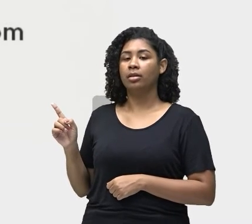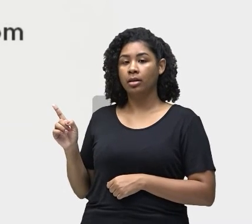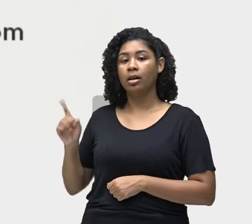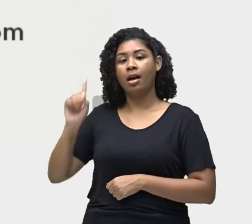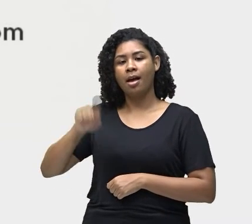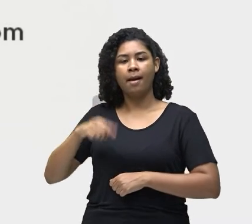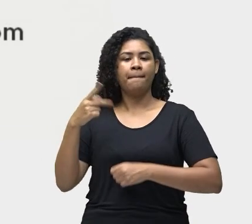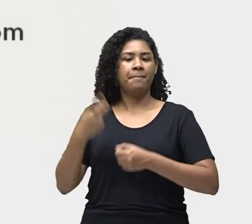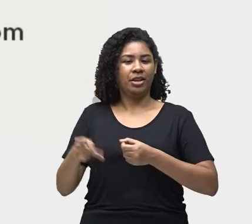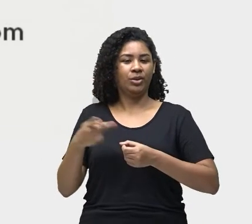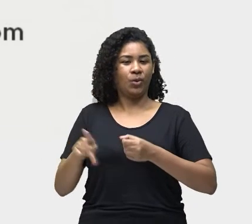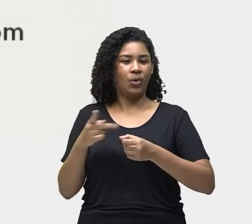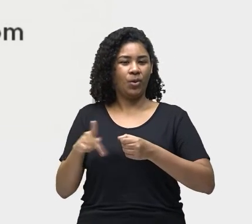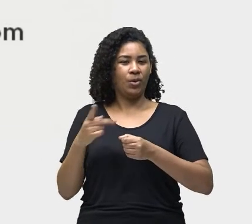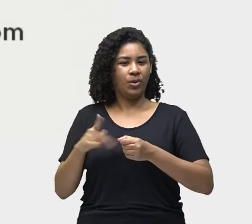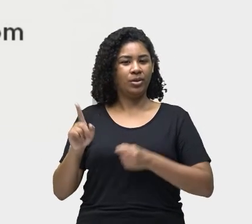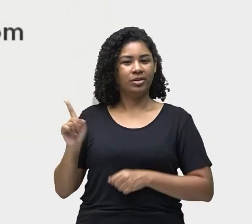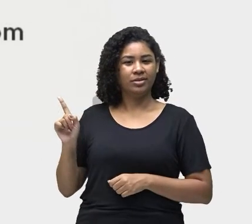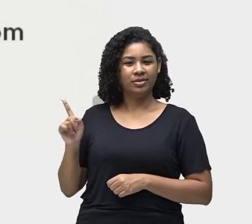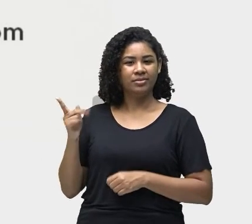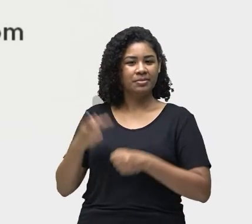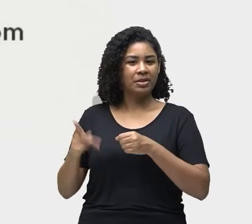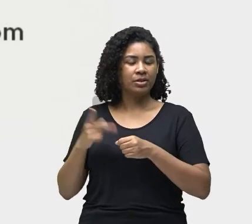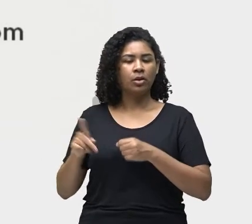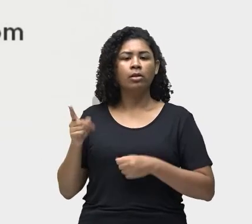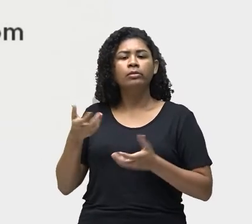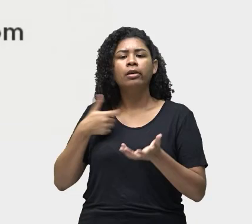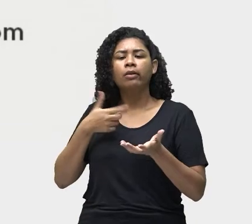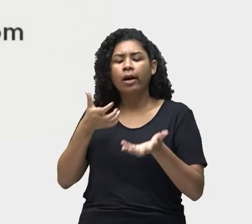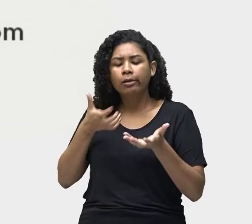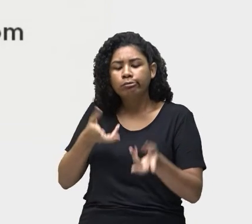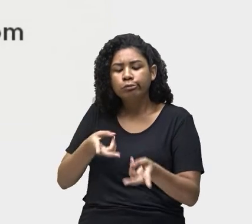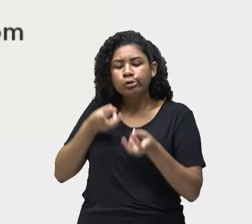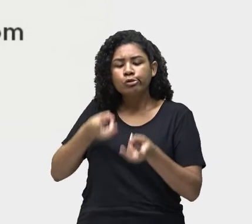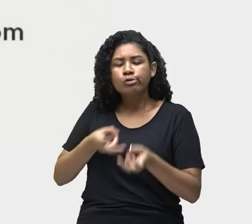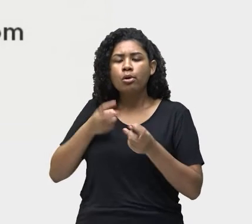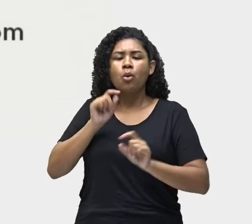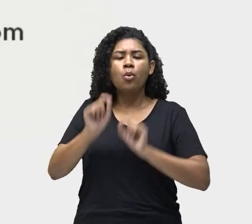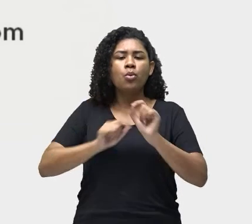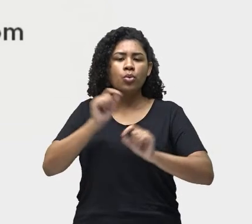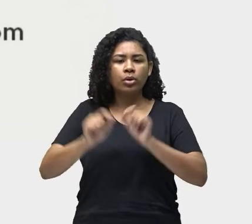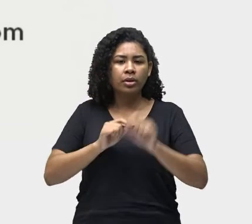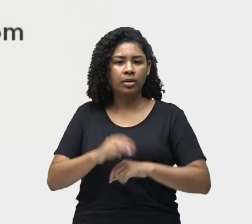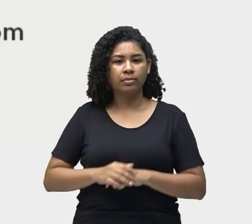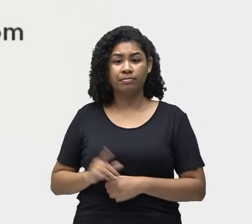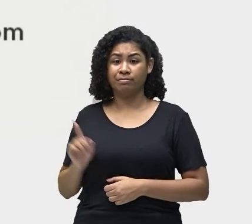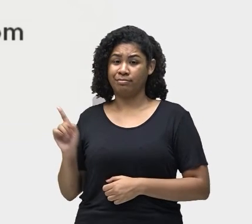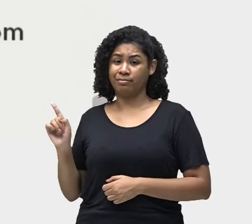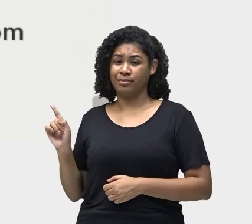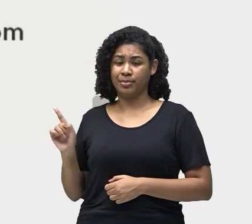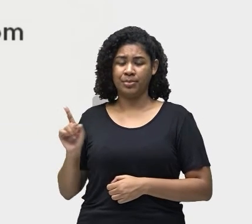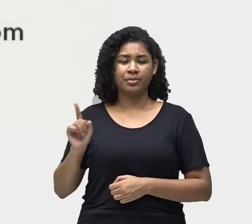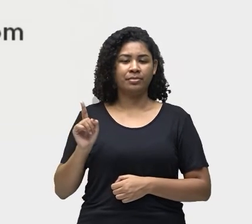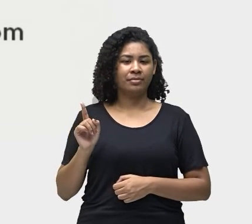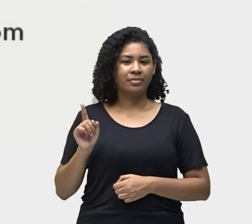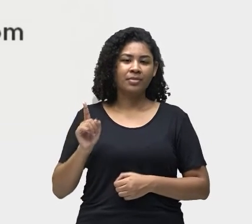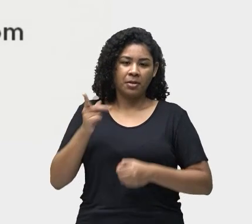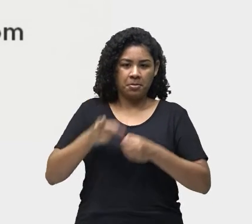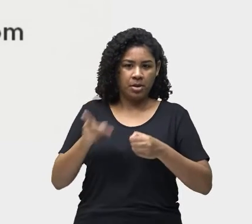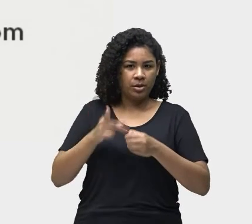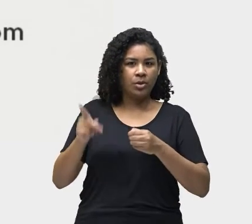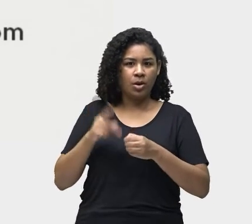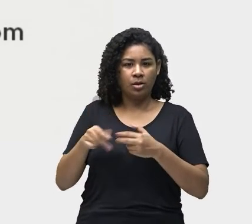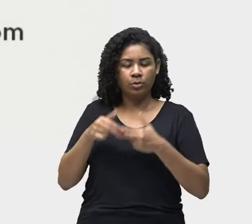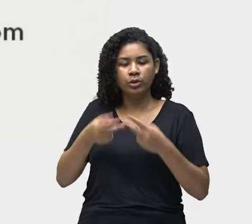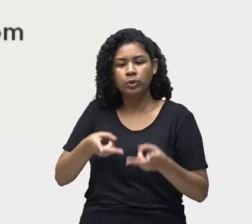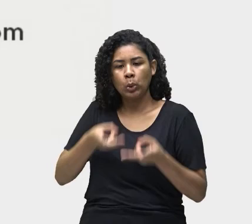representação do petróleo. Né? Então, o que eu quero tirar daqui? O petróleo. E essa estrutura vai retirar o petróleo